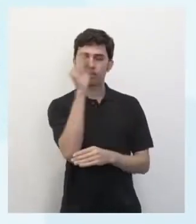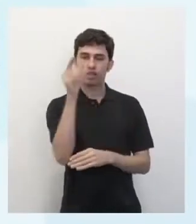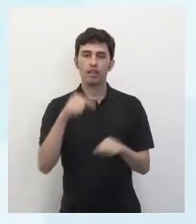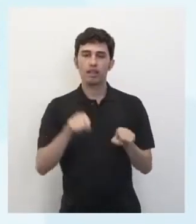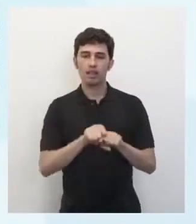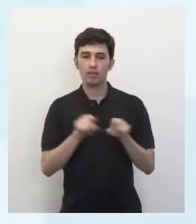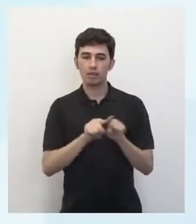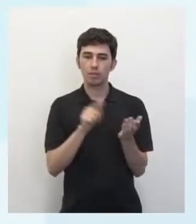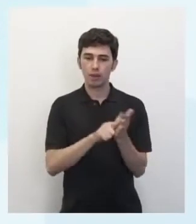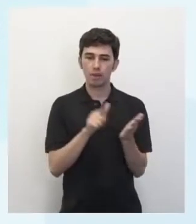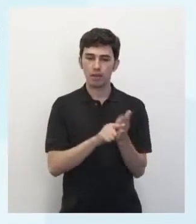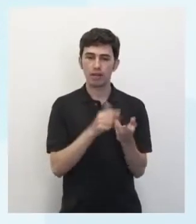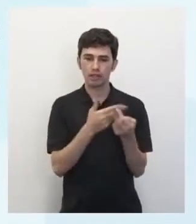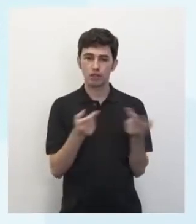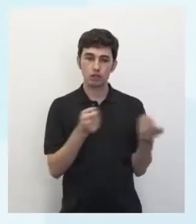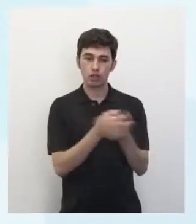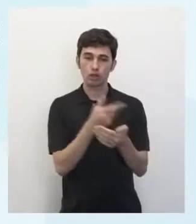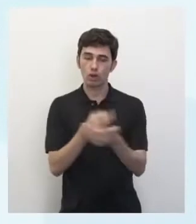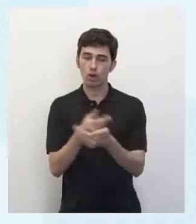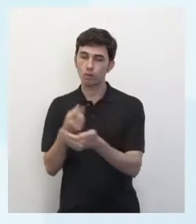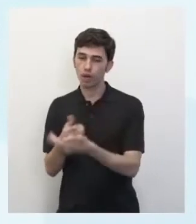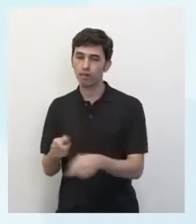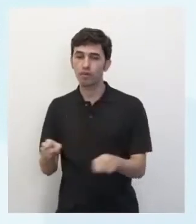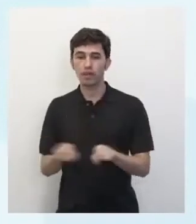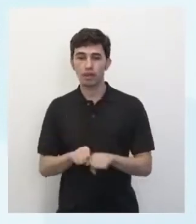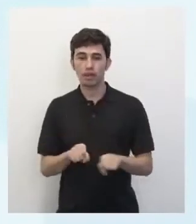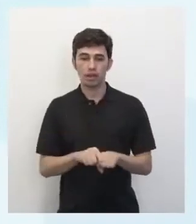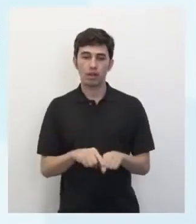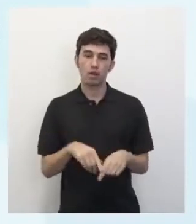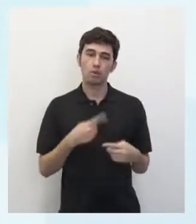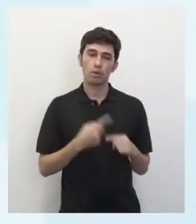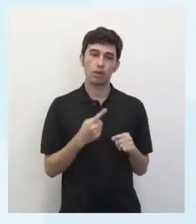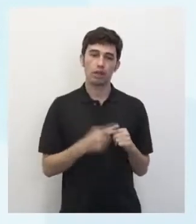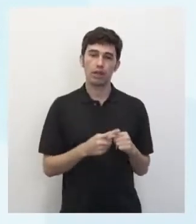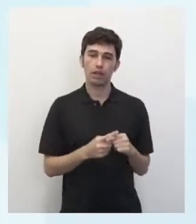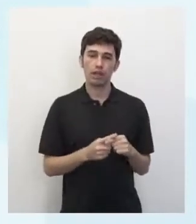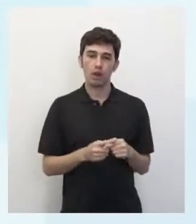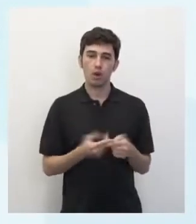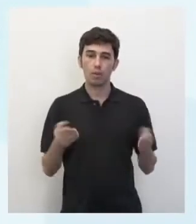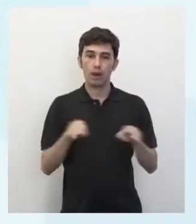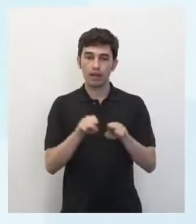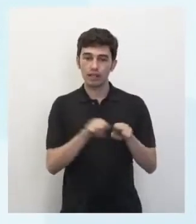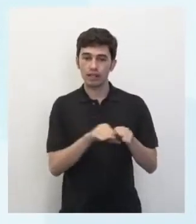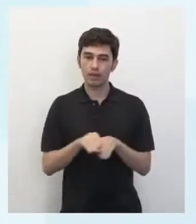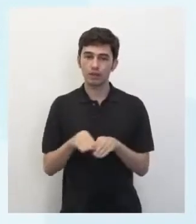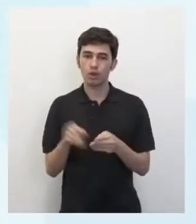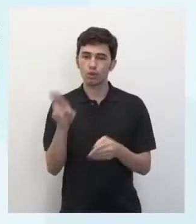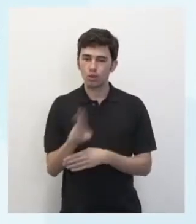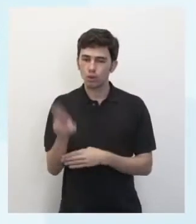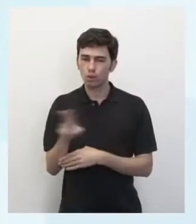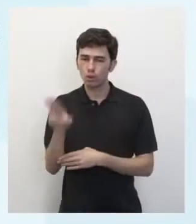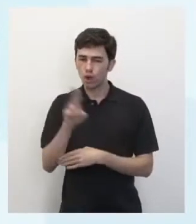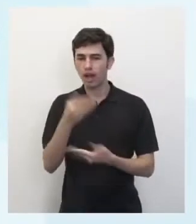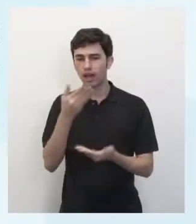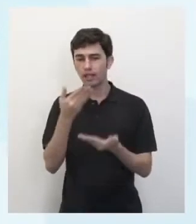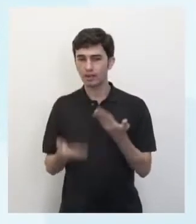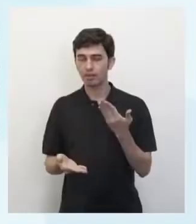adultos mais conscientes. Afinal, como afirmou Platão, o importante não é viver, mas viver